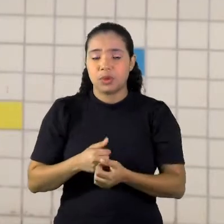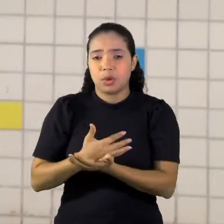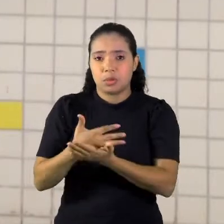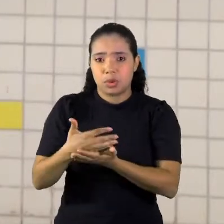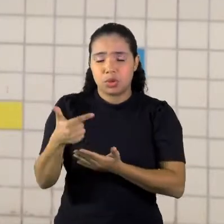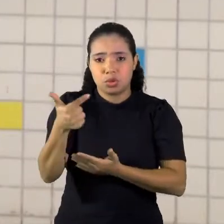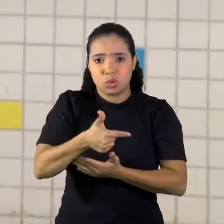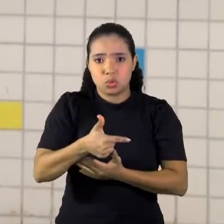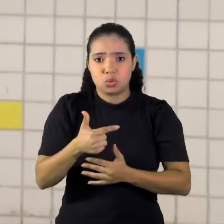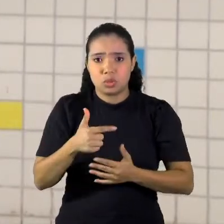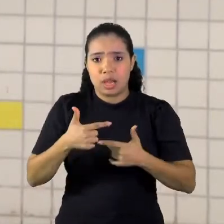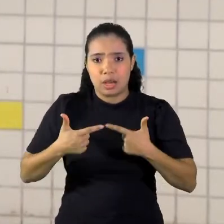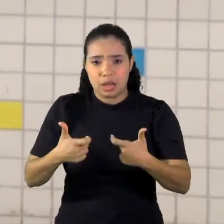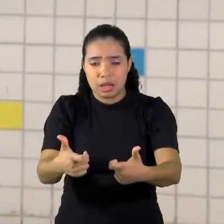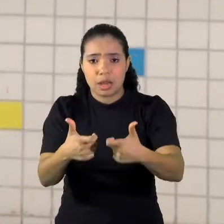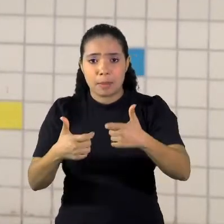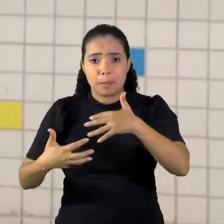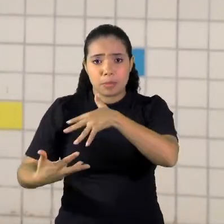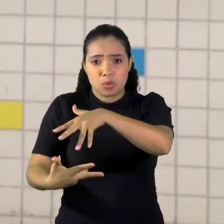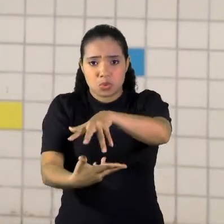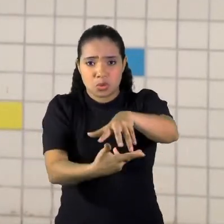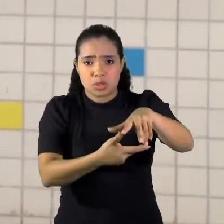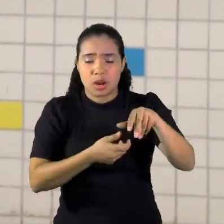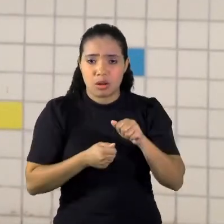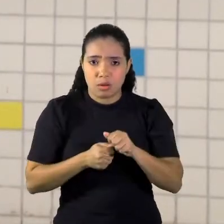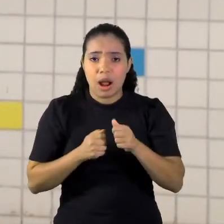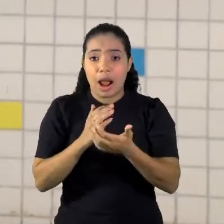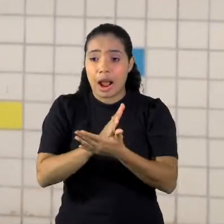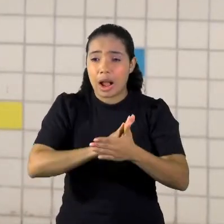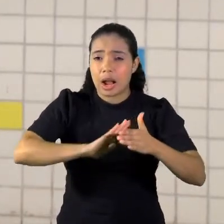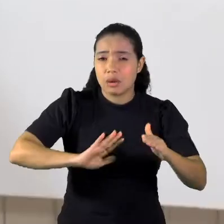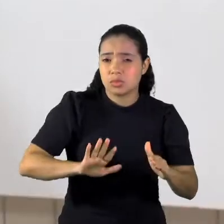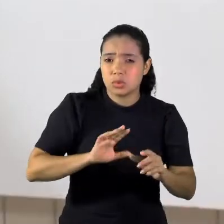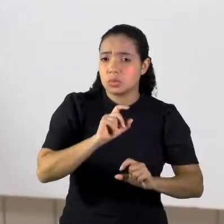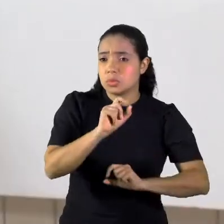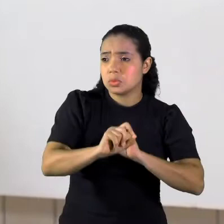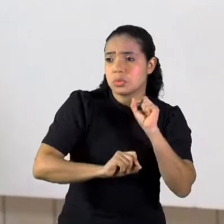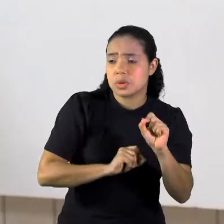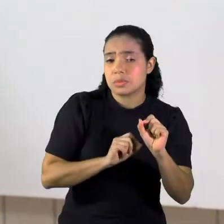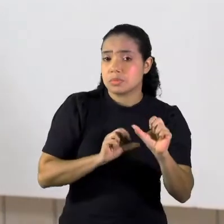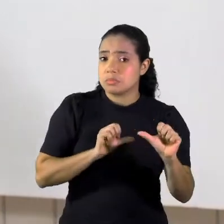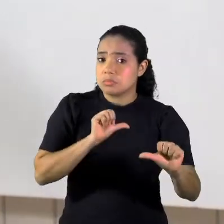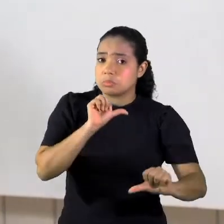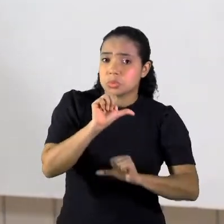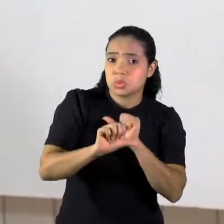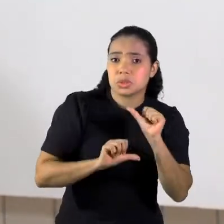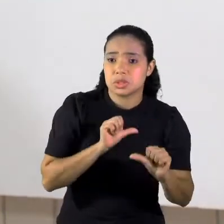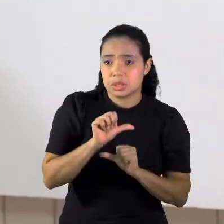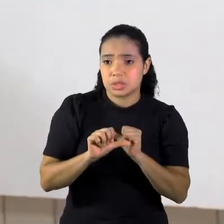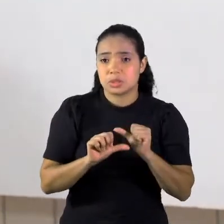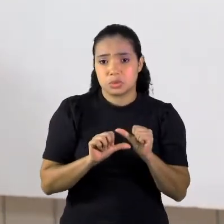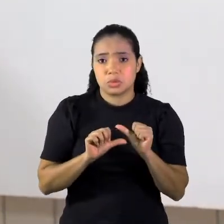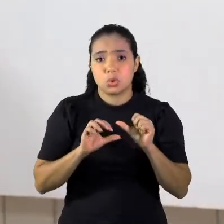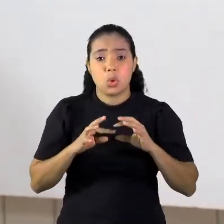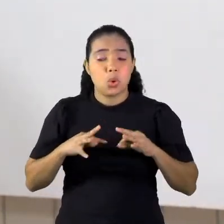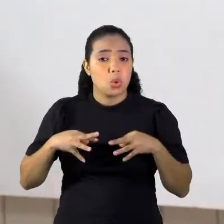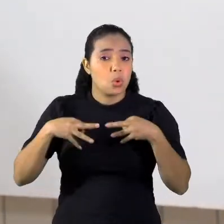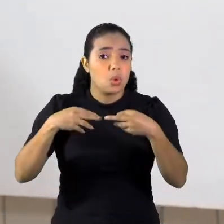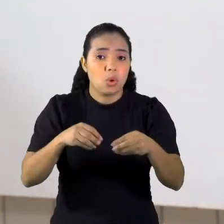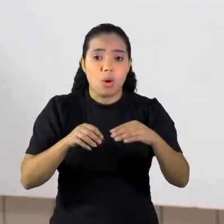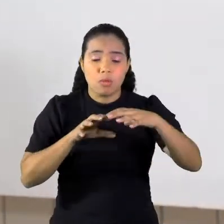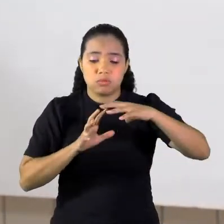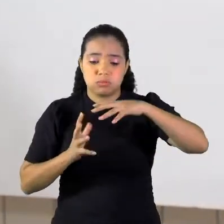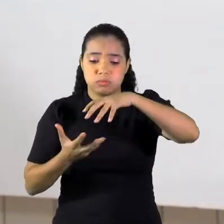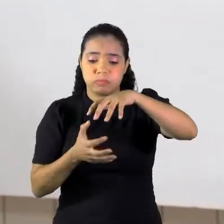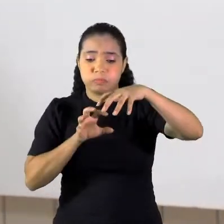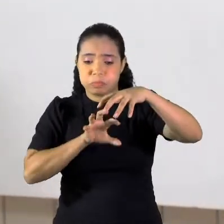Guerra Mundial acabou provocando mudanças em todos os territórios do mundo,